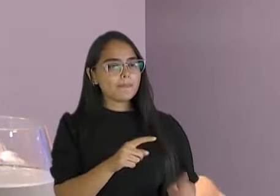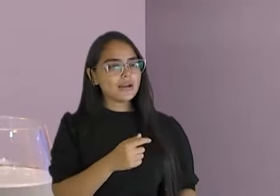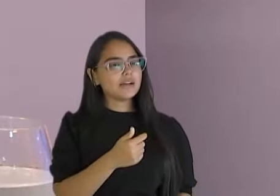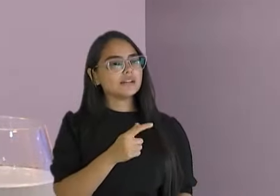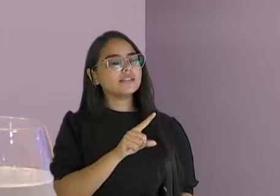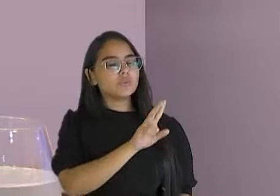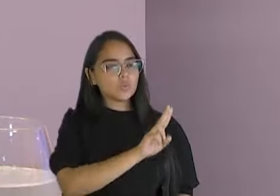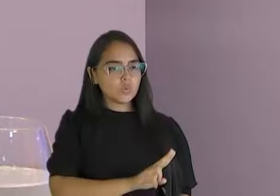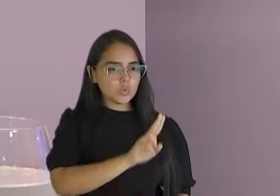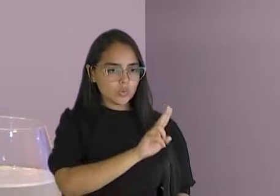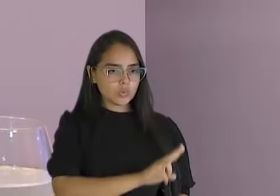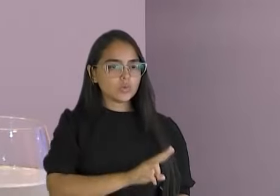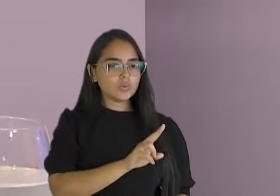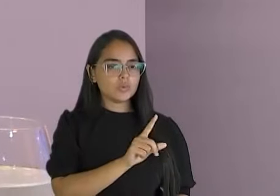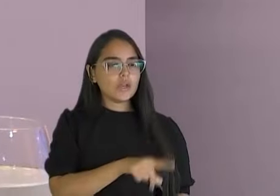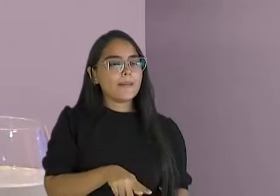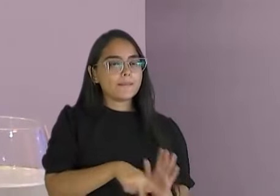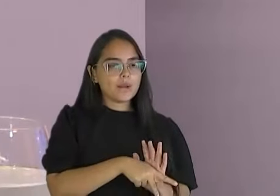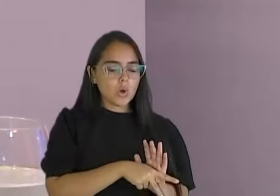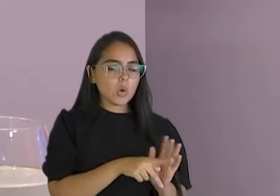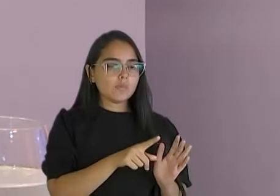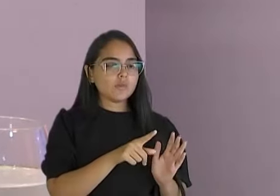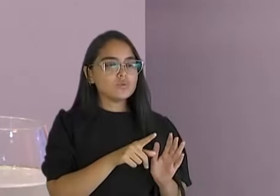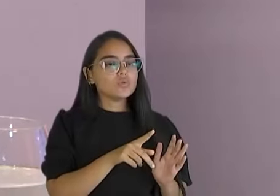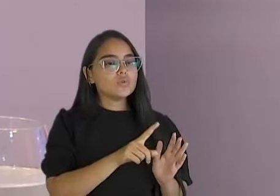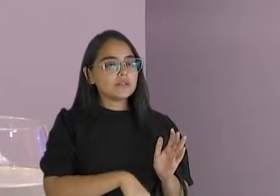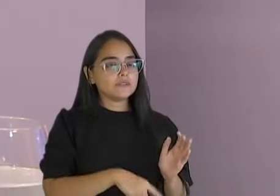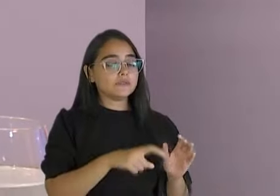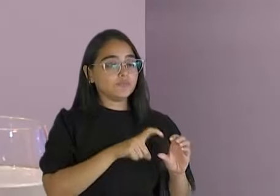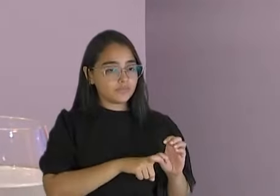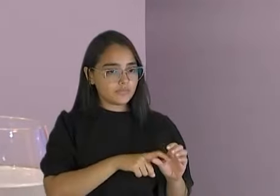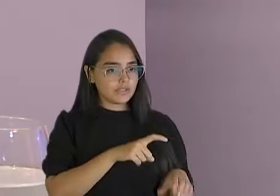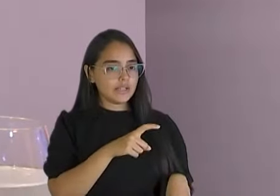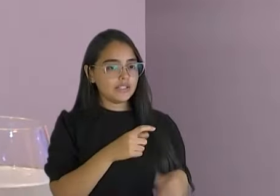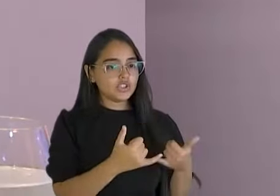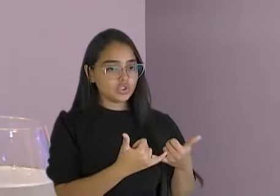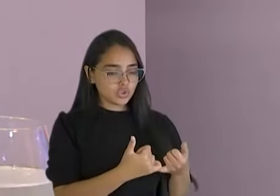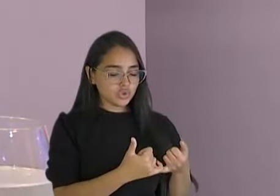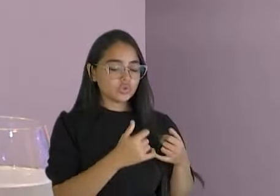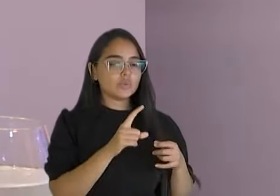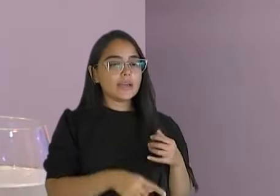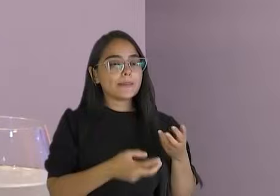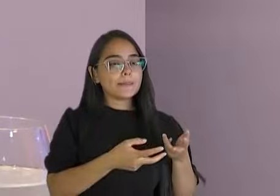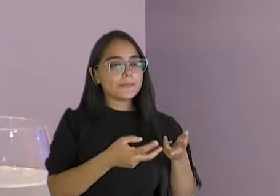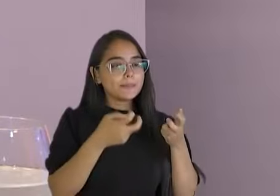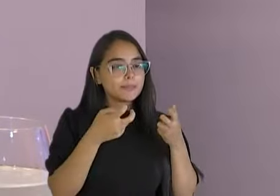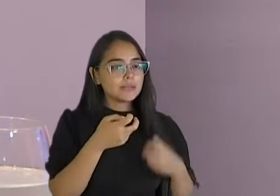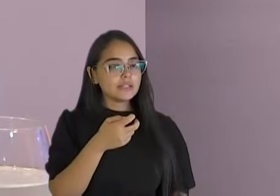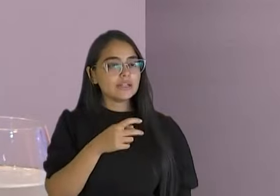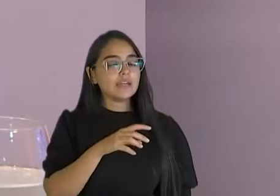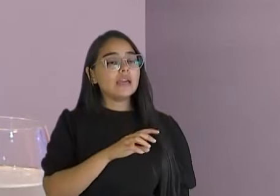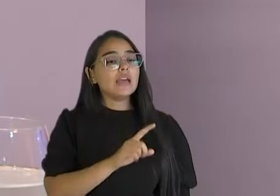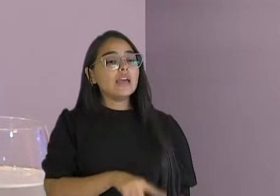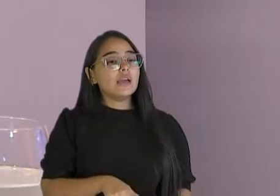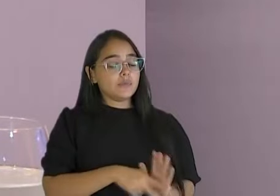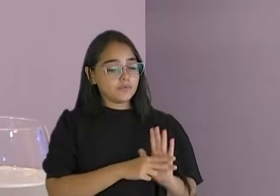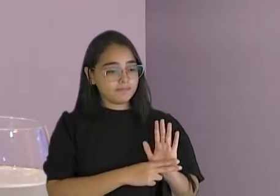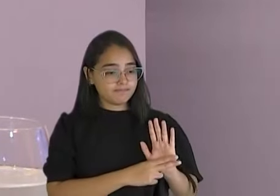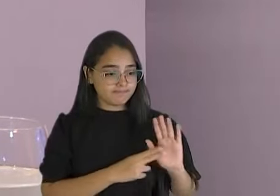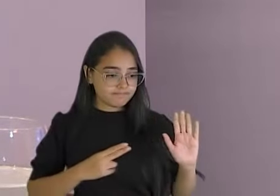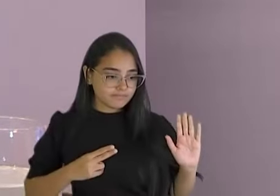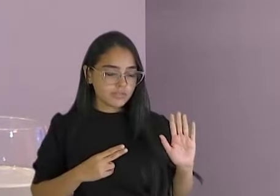hoje bota como um transtorno de jogo. Mas o que eu acho mais fácil da gente identificar são os critérios de Edwards, né? Que é um autor, que é os